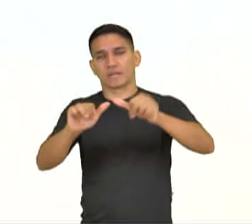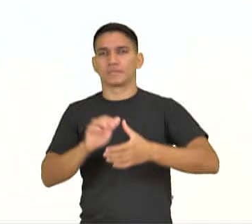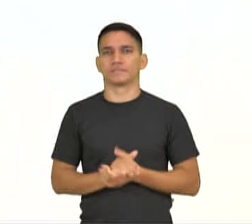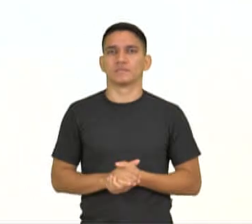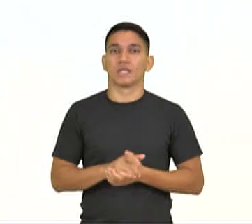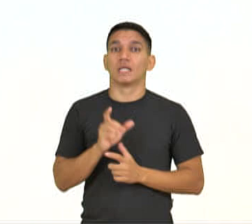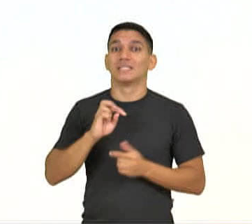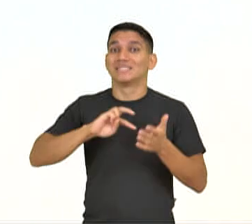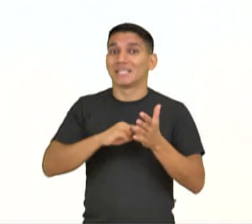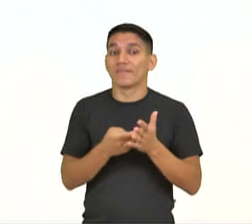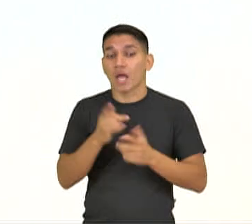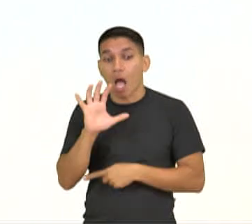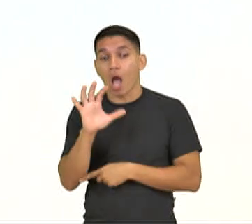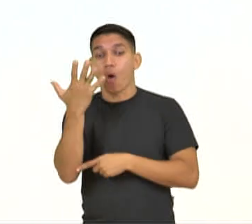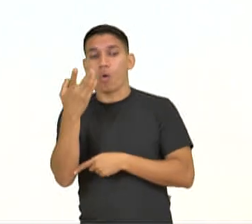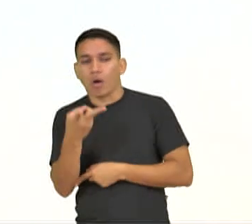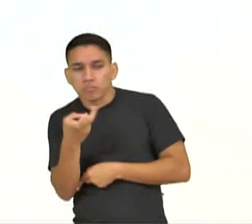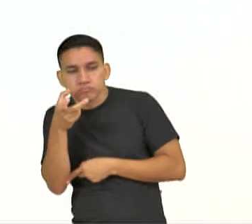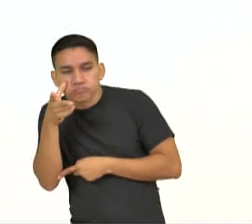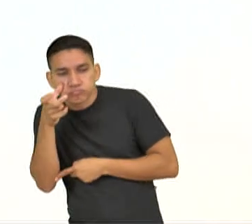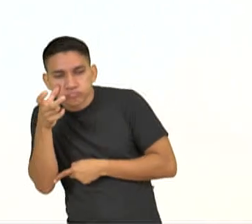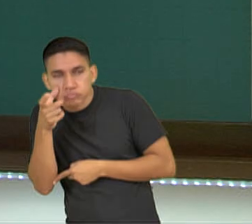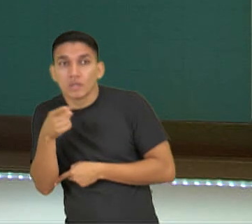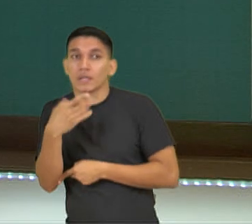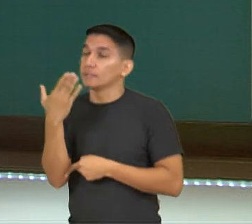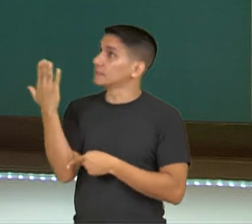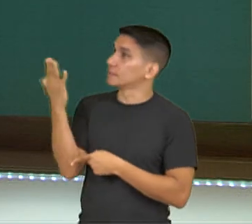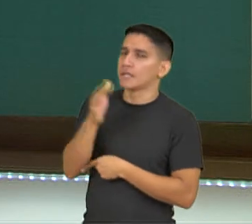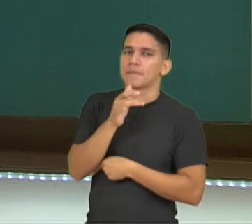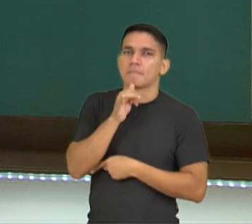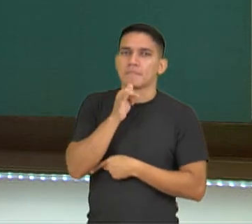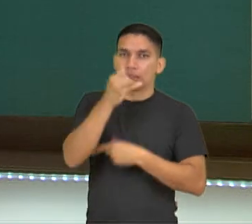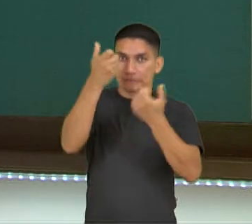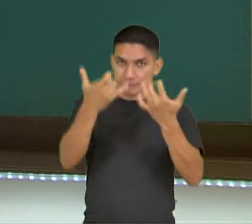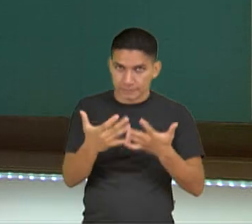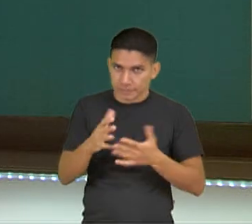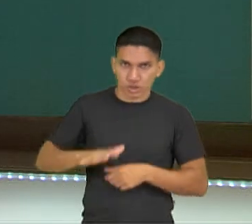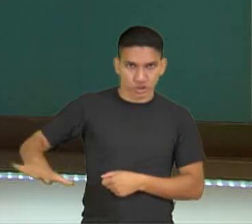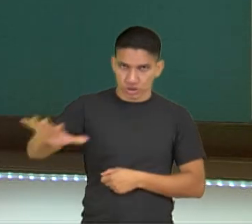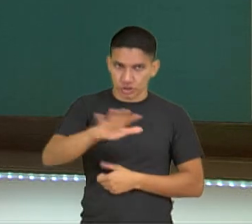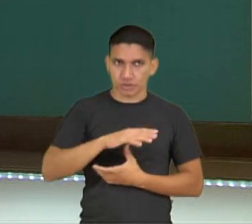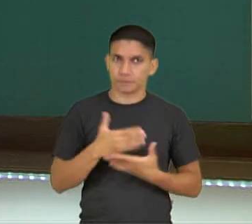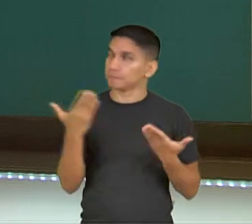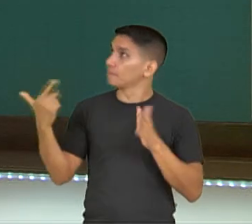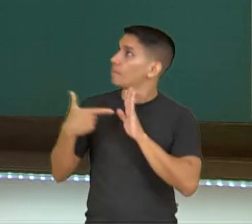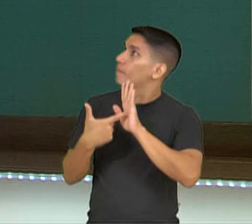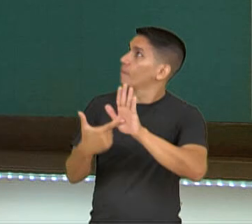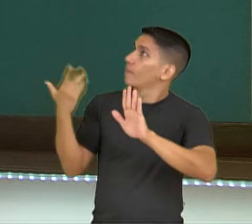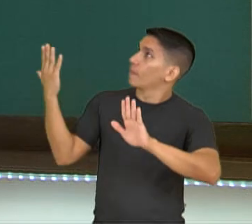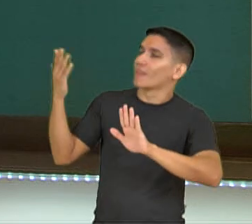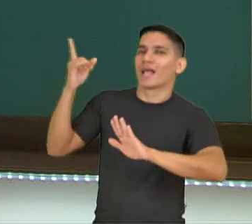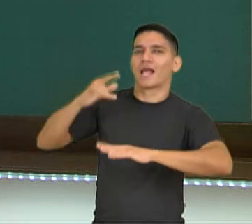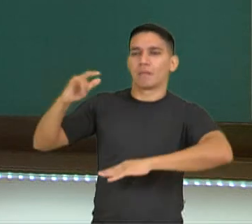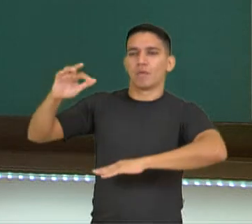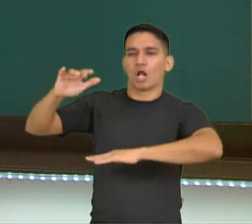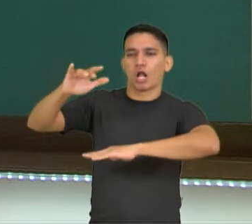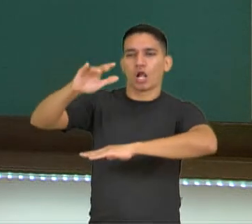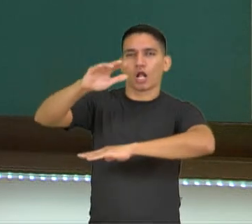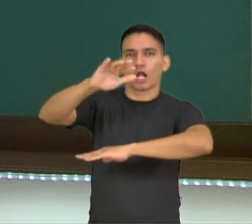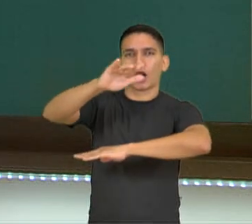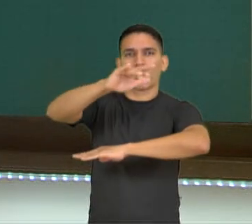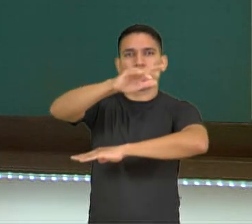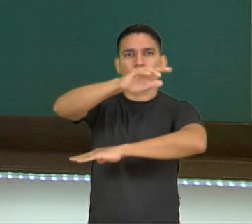acontecimento observável. Então veja, isso aqui é uma definição geral. Aqui eu trouxe para vocês uma aurora boreal.